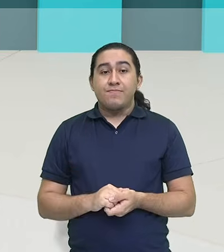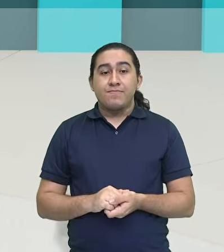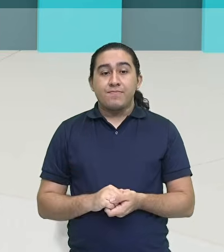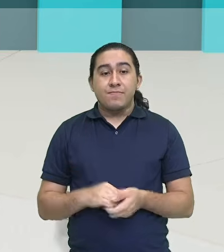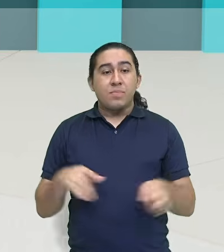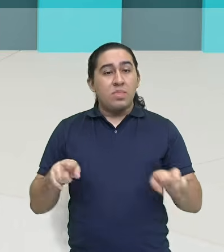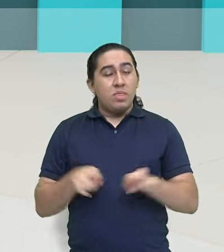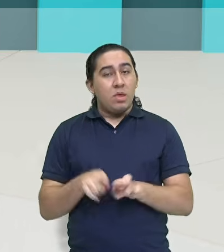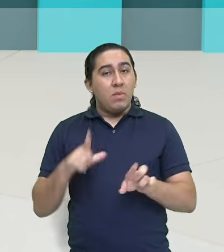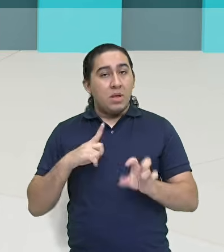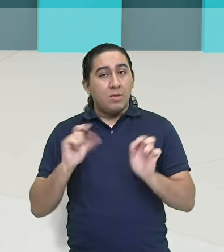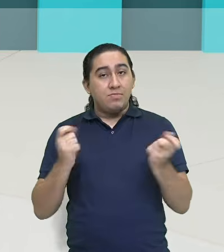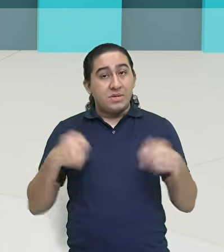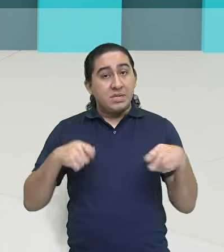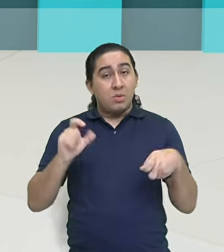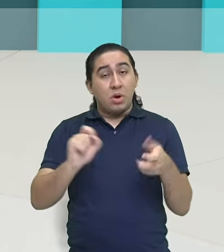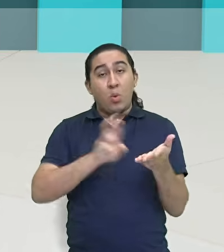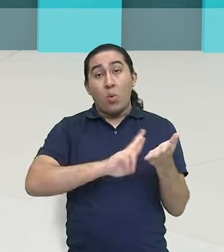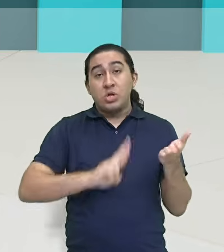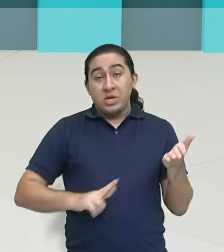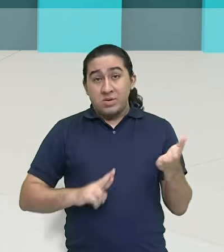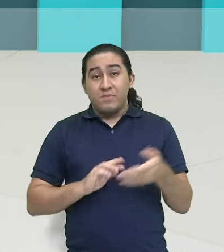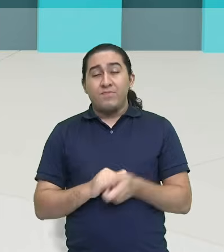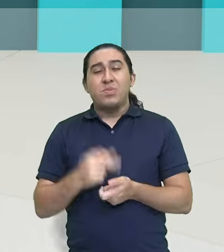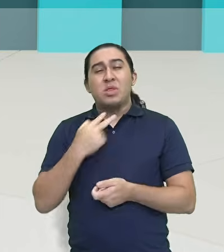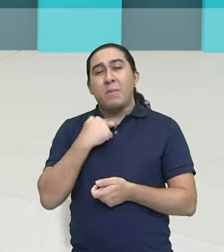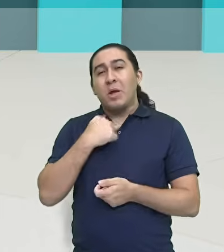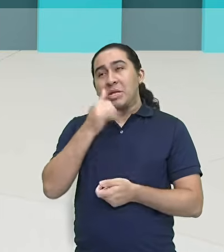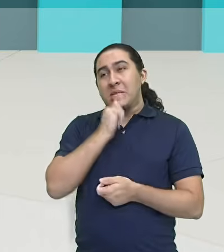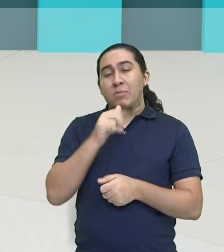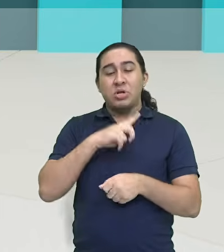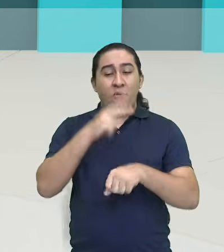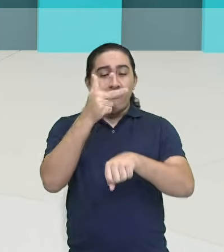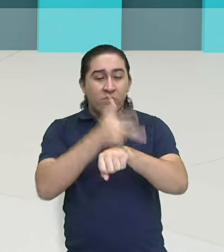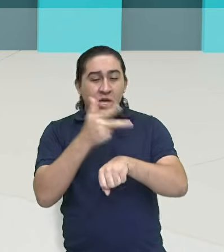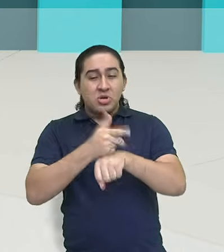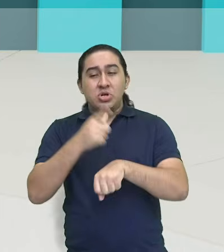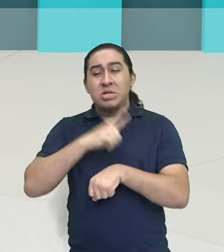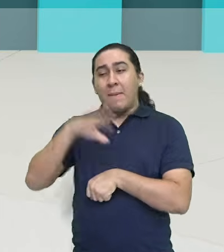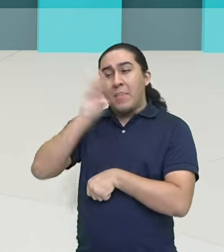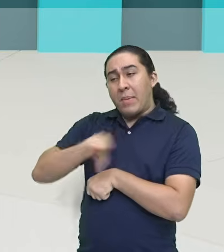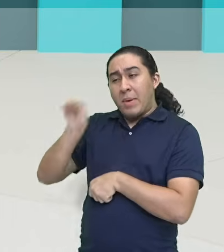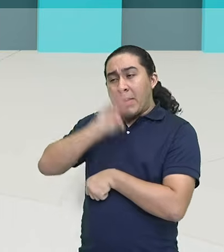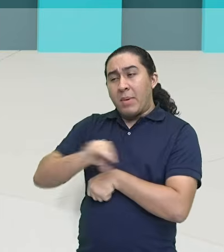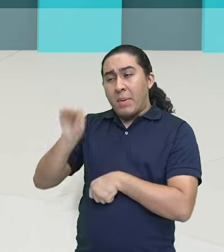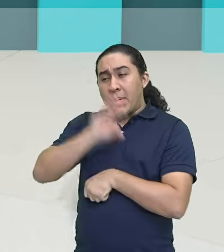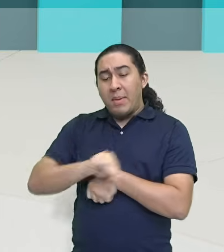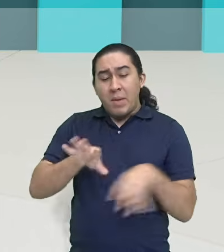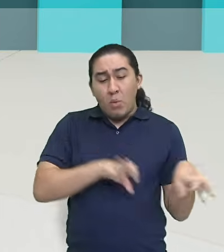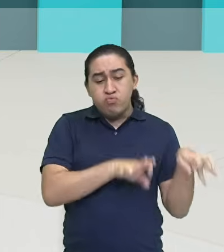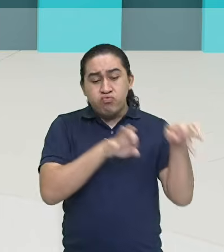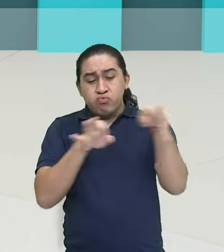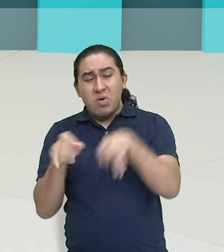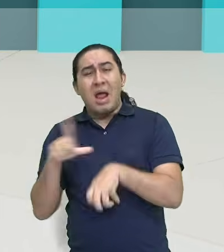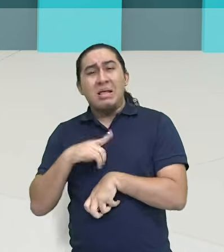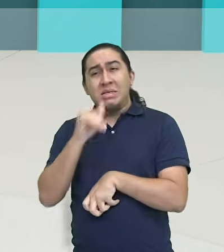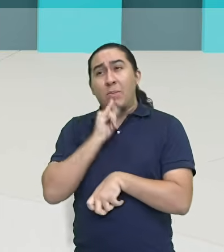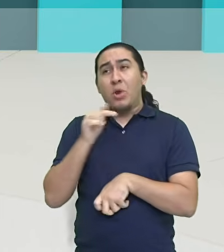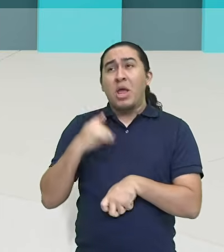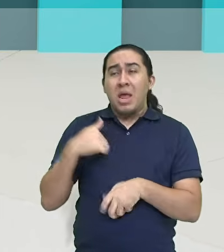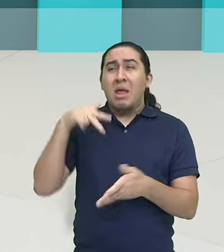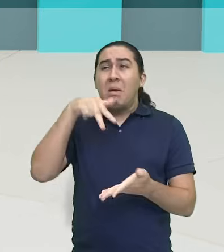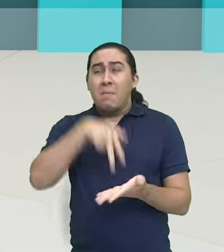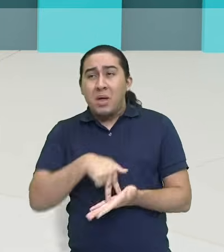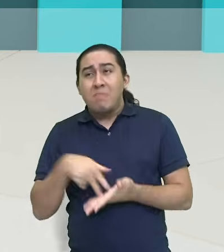ter a necessidade de um roteiro. Eu não posso chegar ali no vlog falando de qualquer forma. Ai, gente, então eu estou aqui,